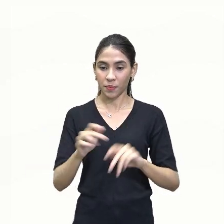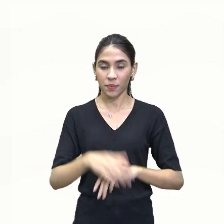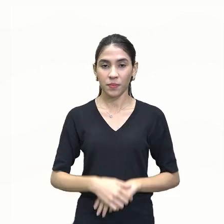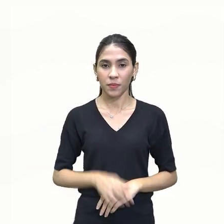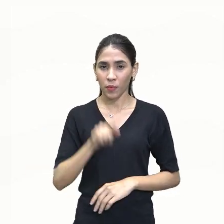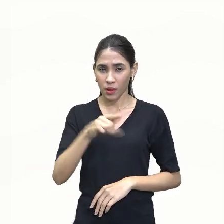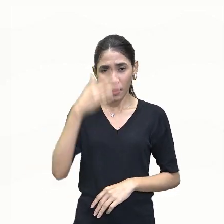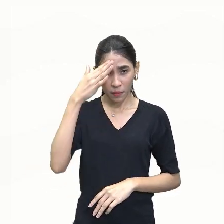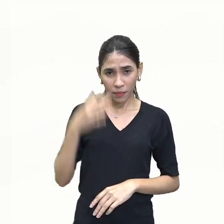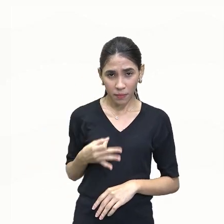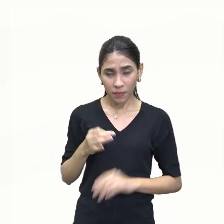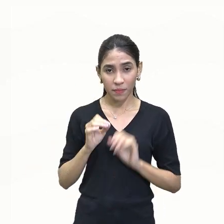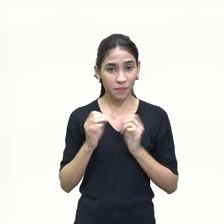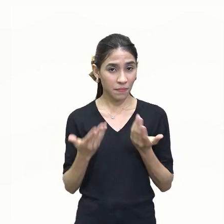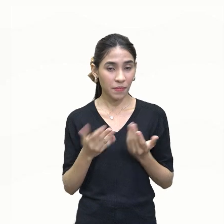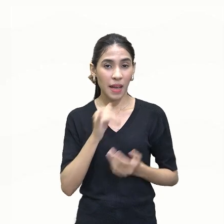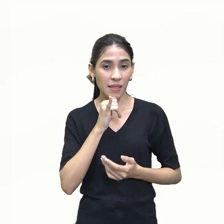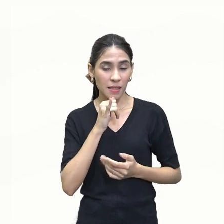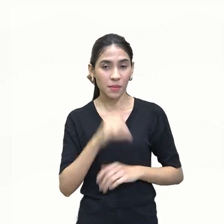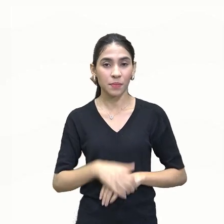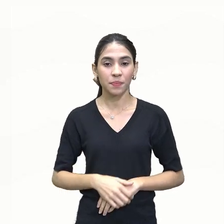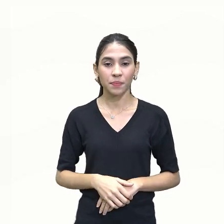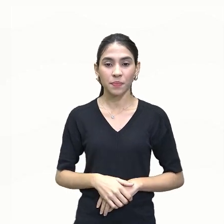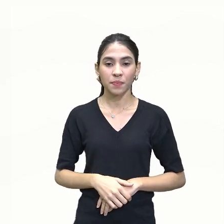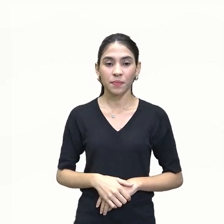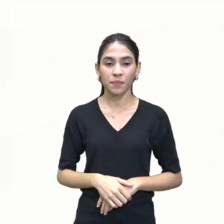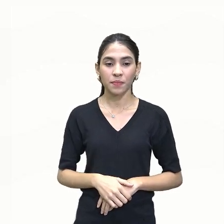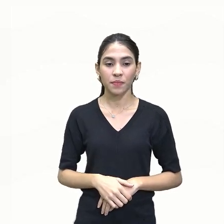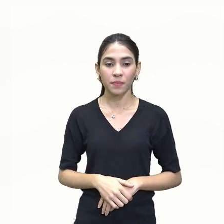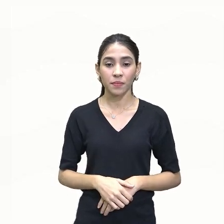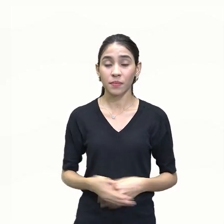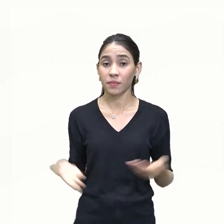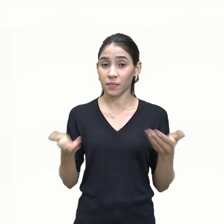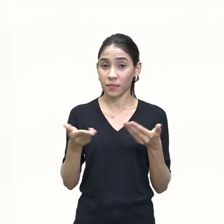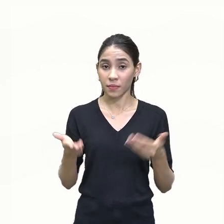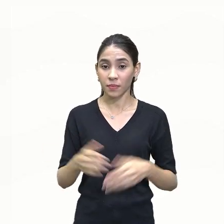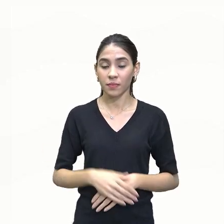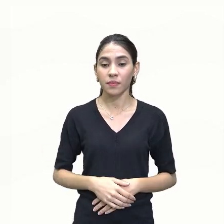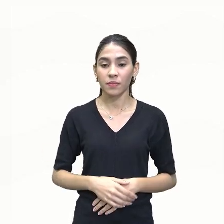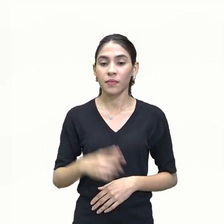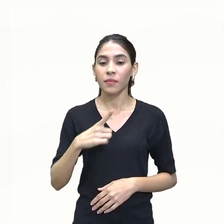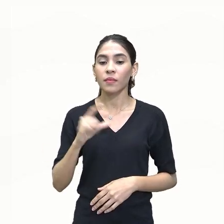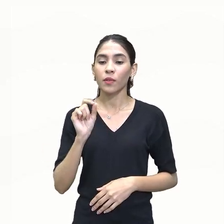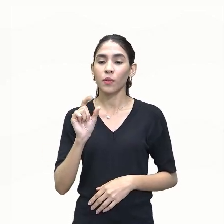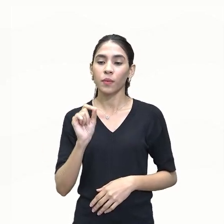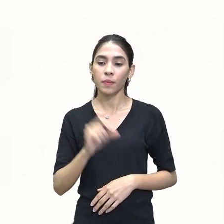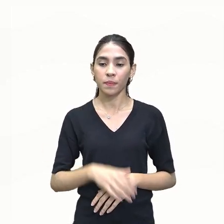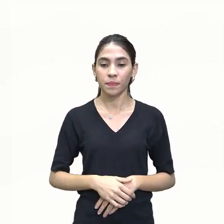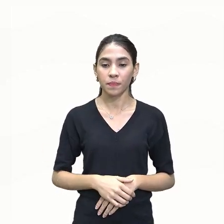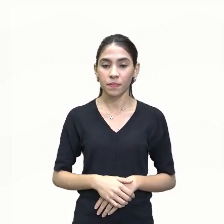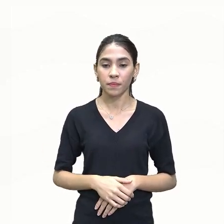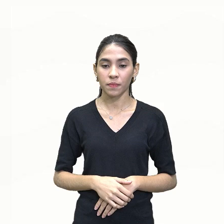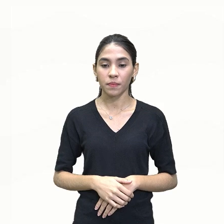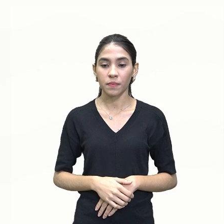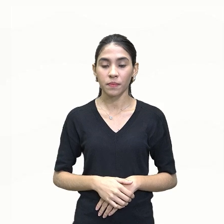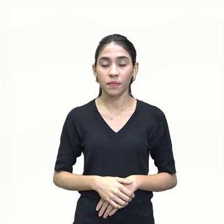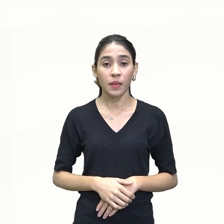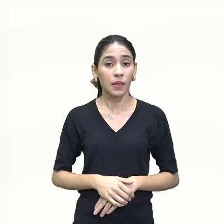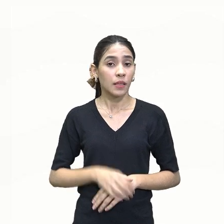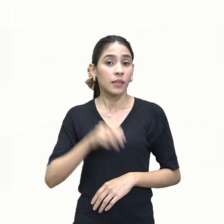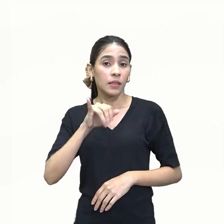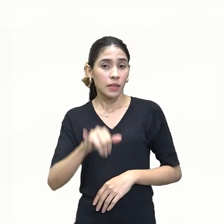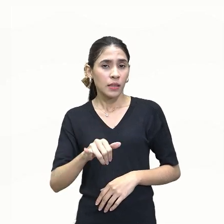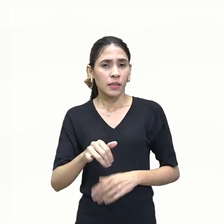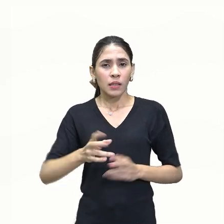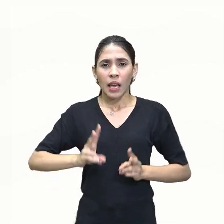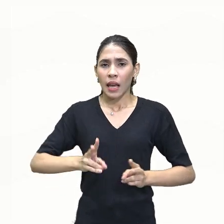Deu para compreender, então, esses exemplos? Nós temos agora a condição de existência. Sempre vai funcionar